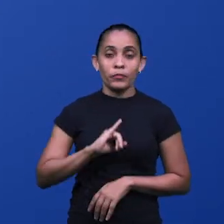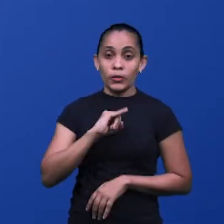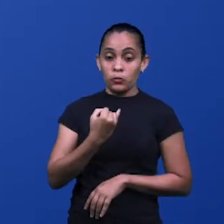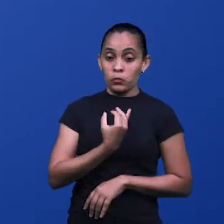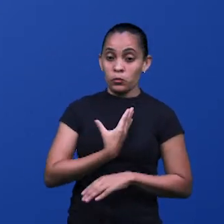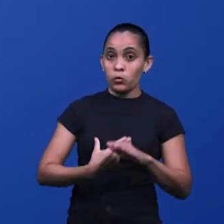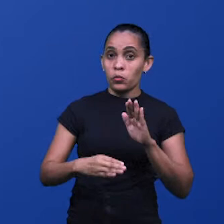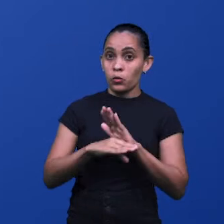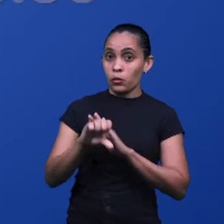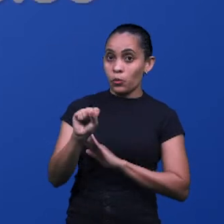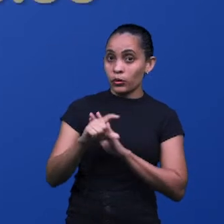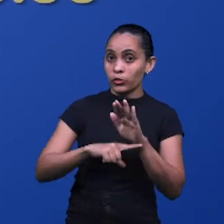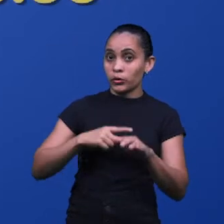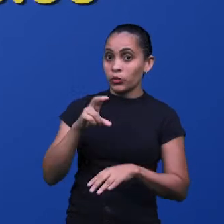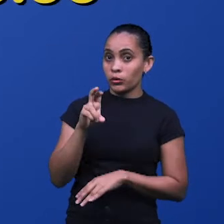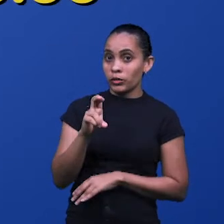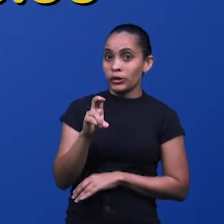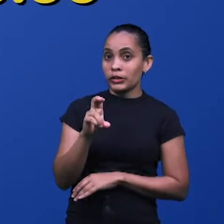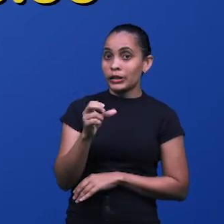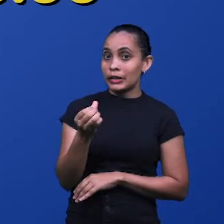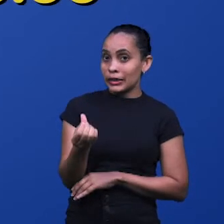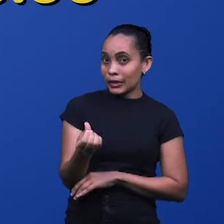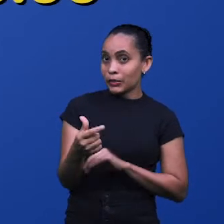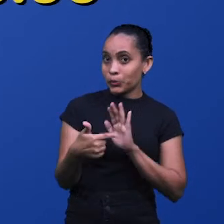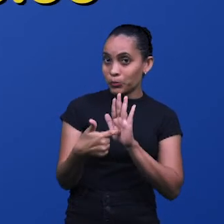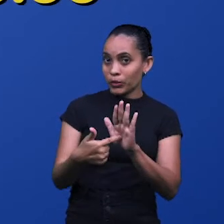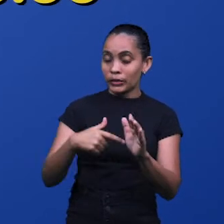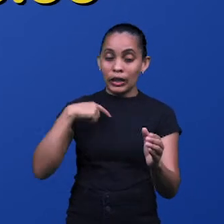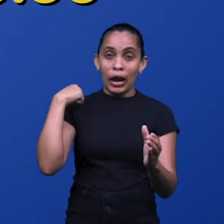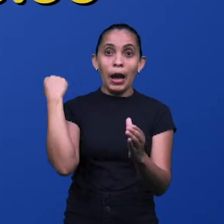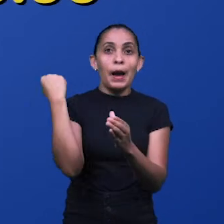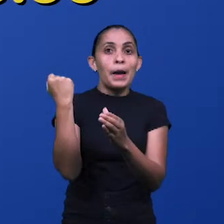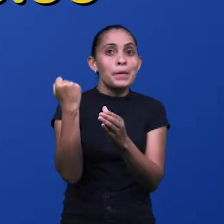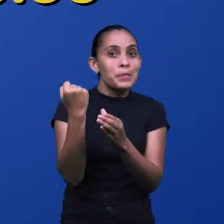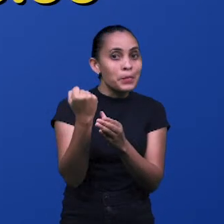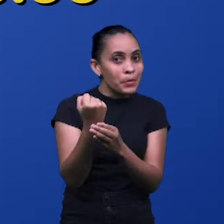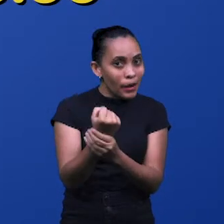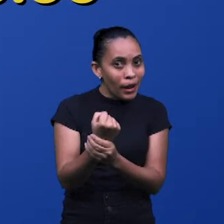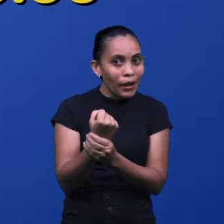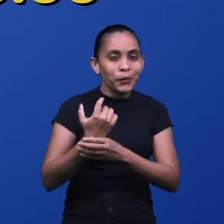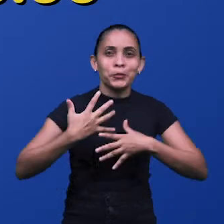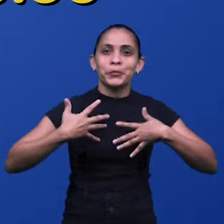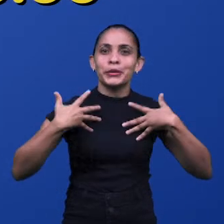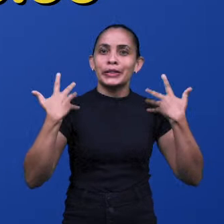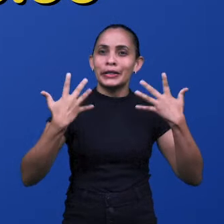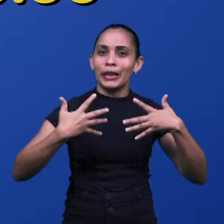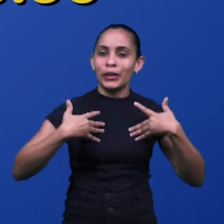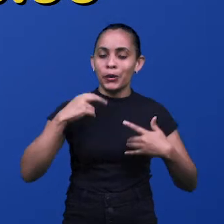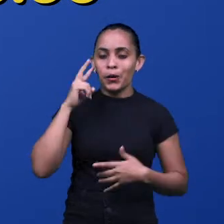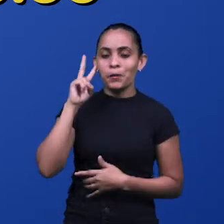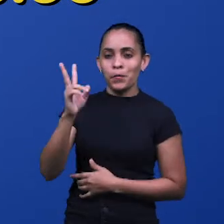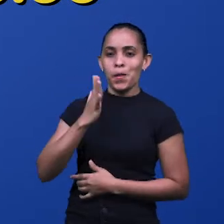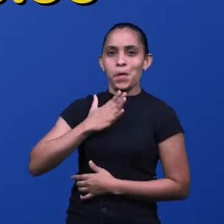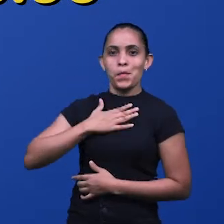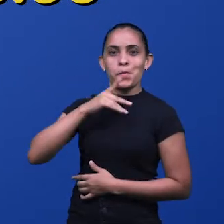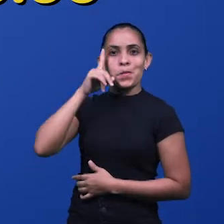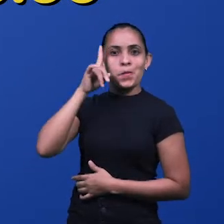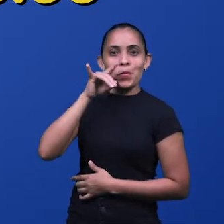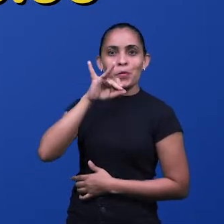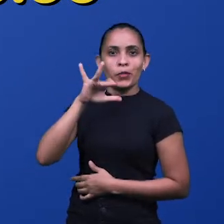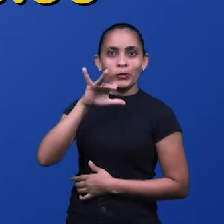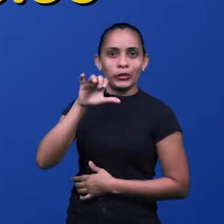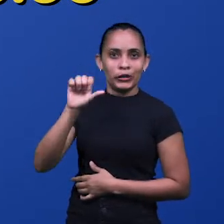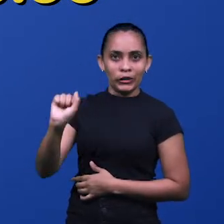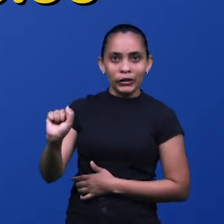João 8,56 diz: Abraão, vosso pai, exultou por ver o meu dia,